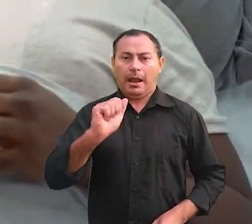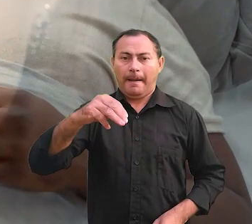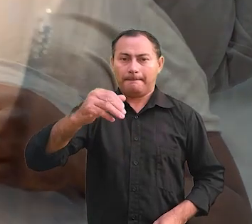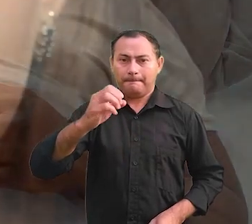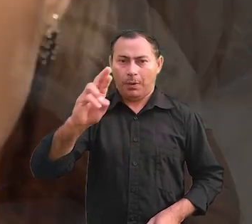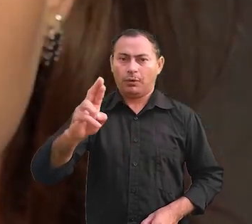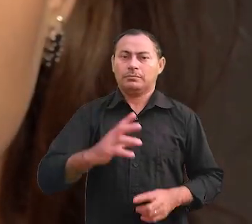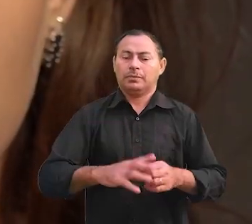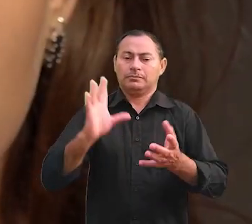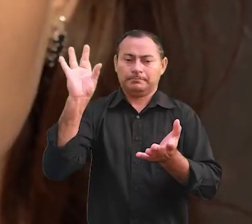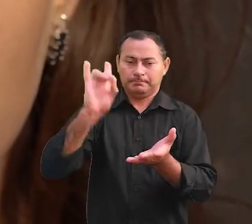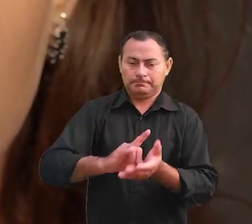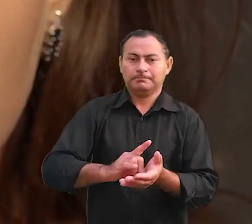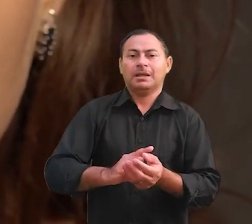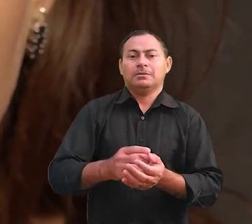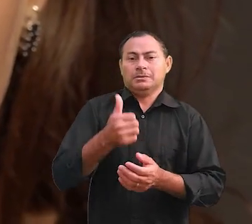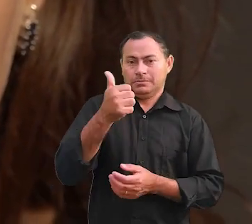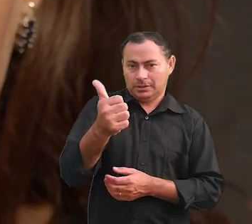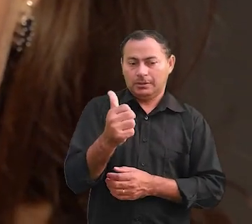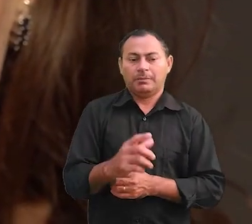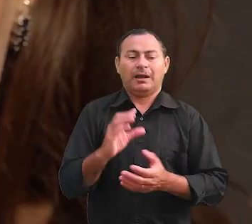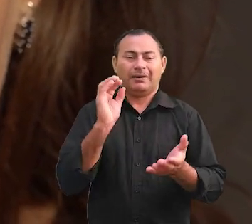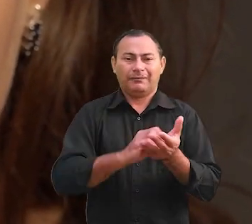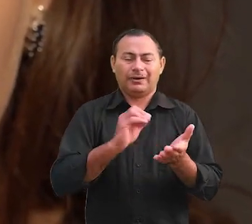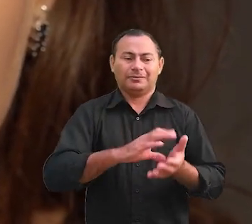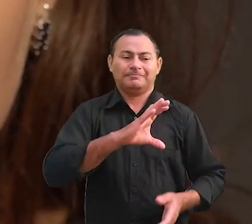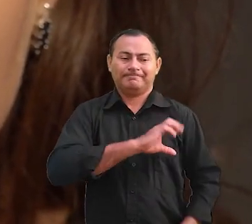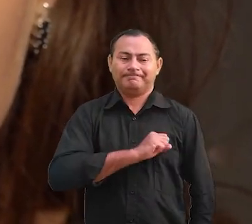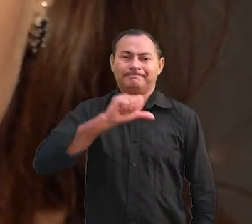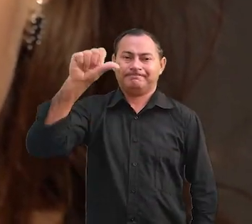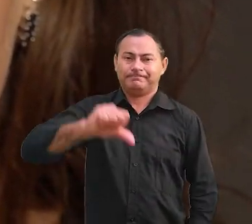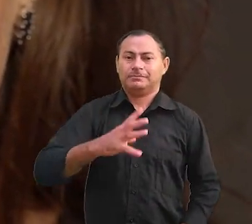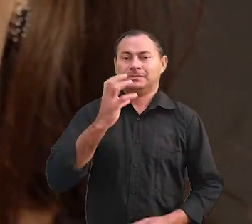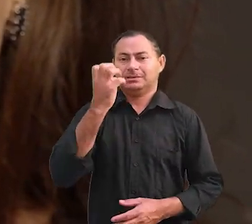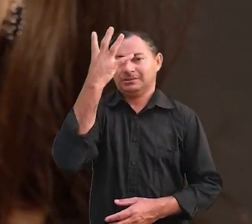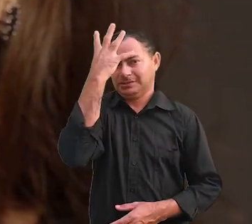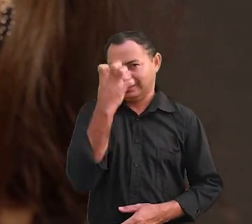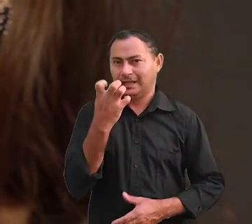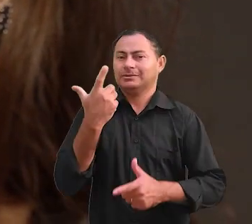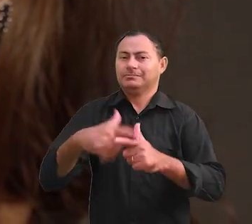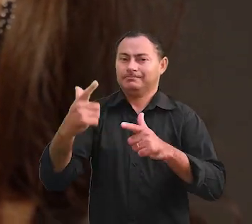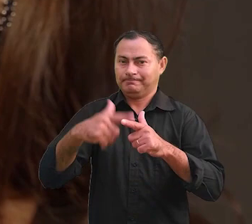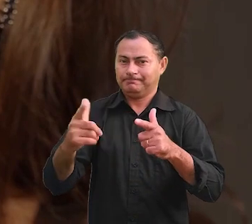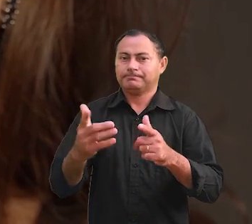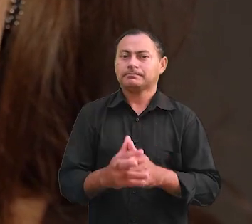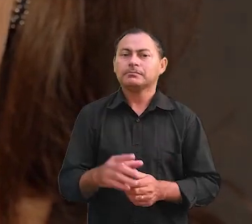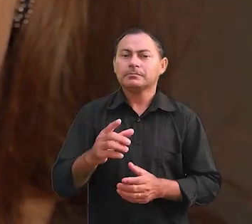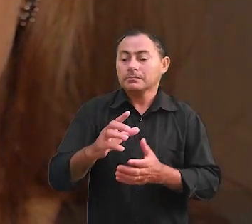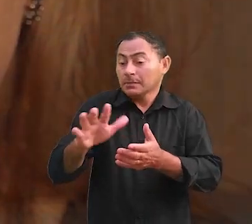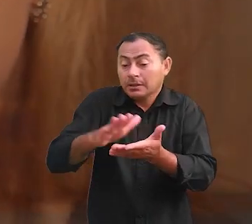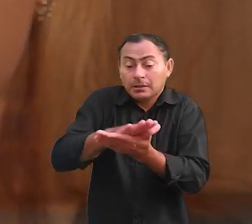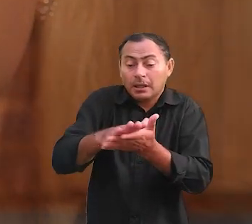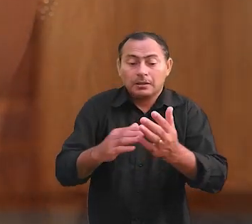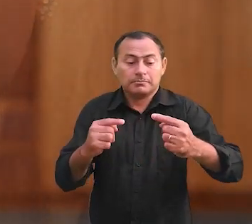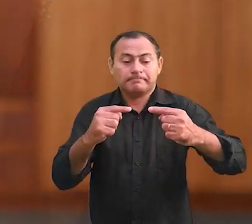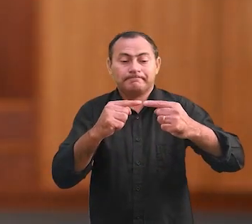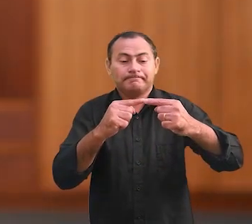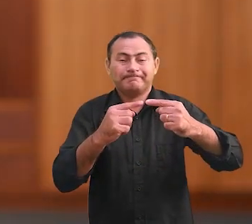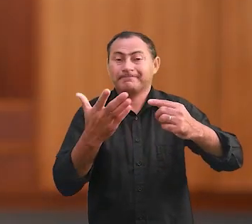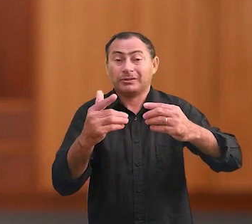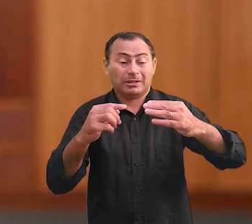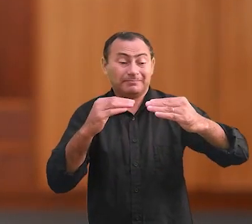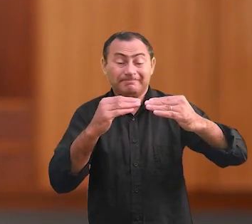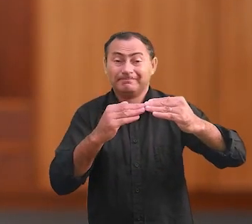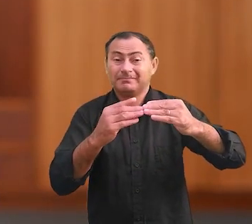é um fator positivo mas a ausência do amor é um fator negativo de sérias consequências e não houver